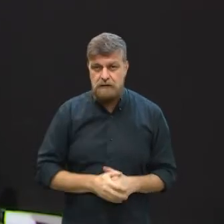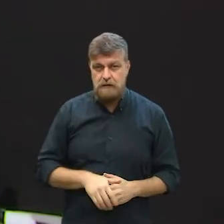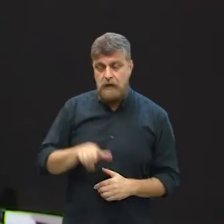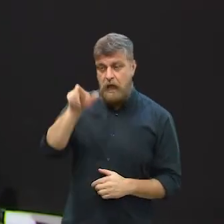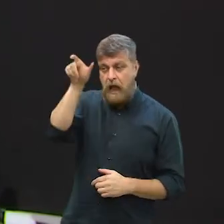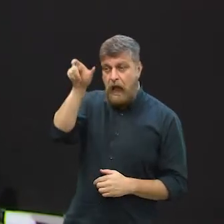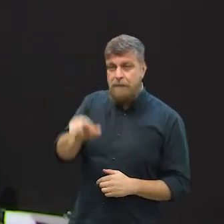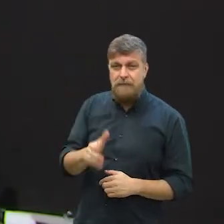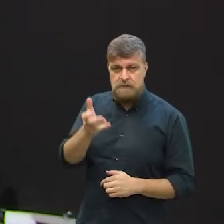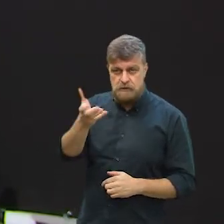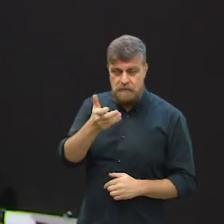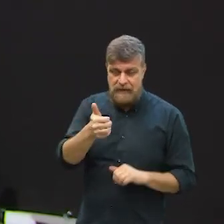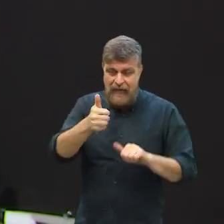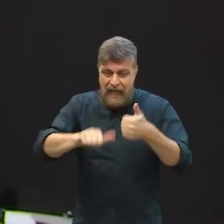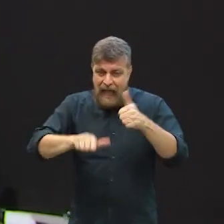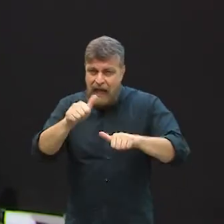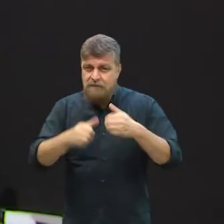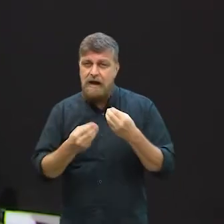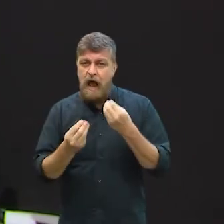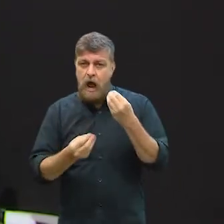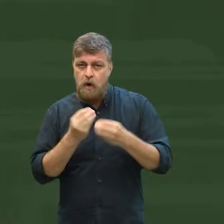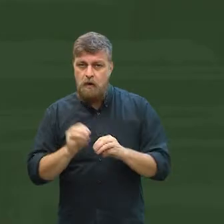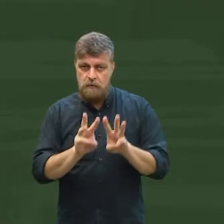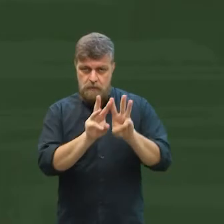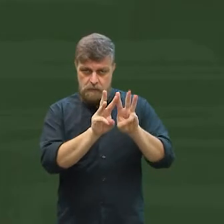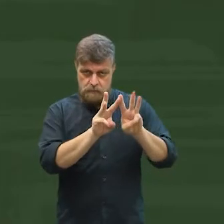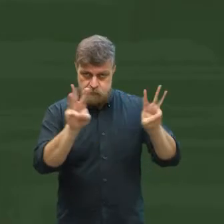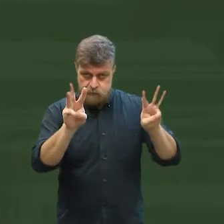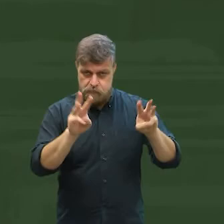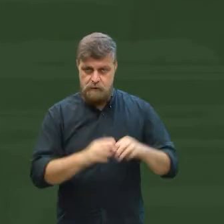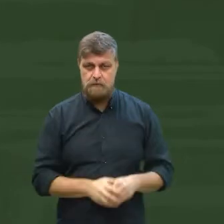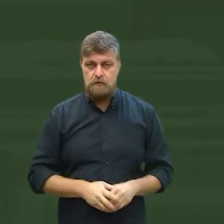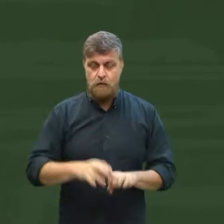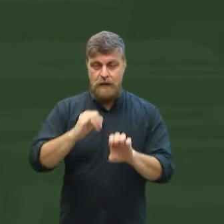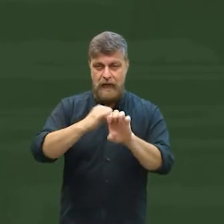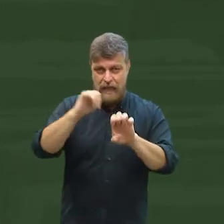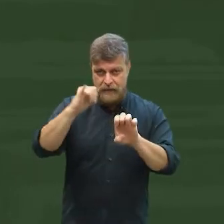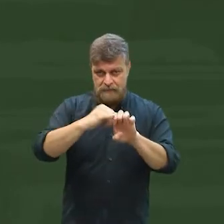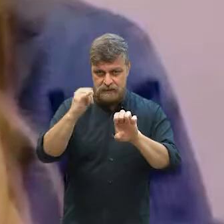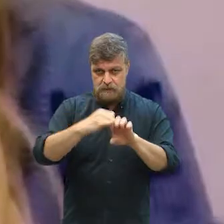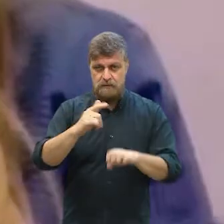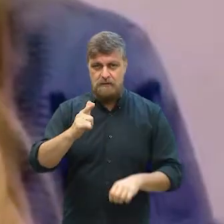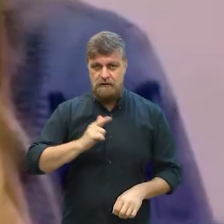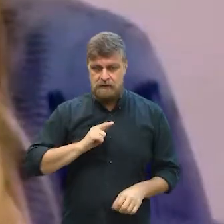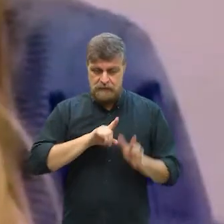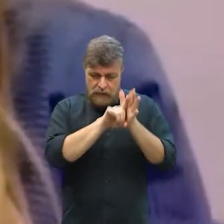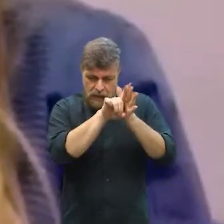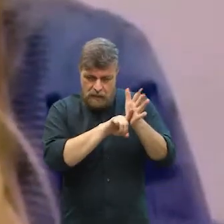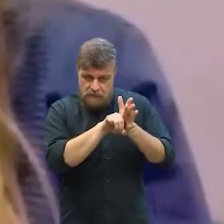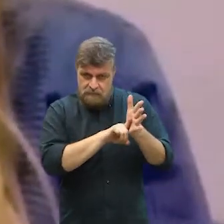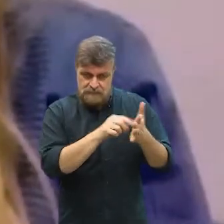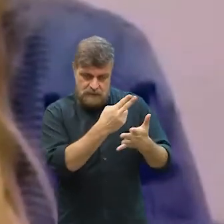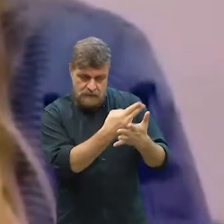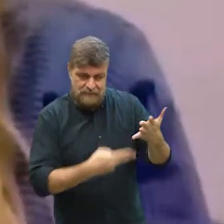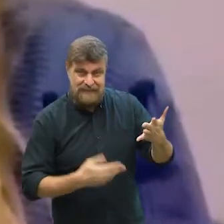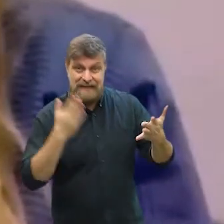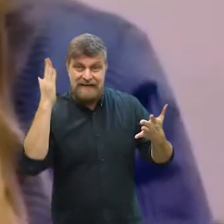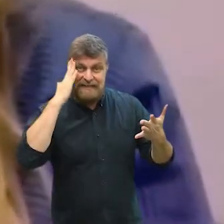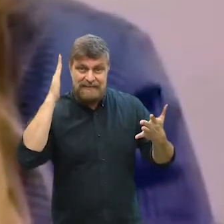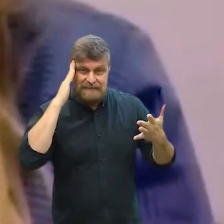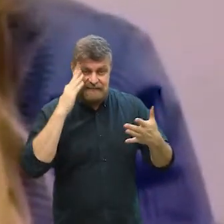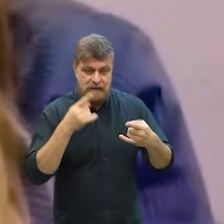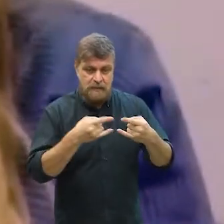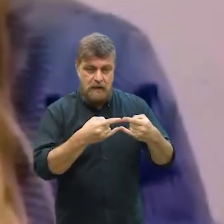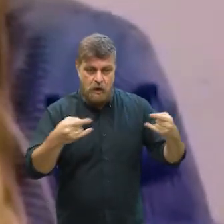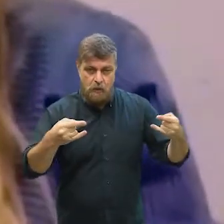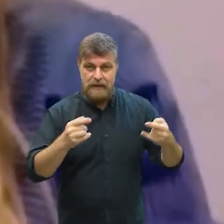empreendedor ele queira analisar como está a sua situação, basta ele entrar no portal do empreendedor, ele vai conseguir ter acesso ali aos relatórios dos